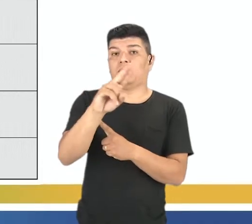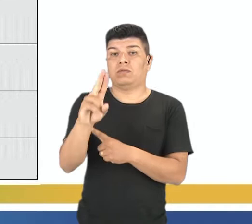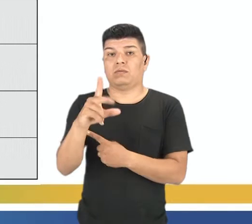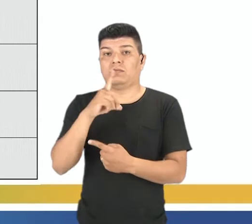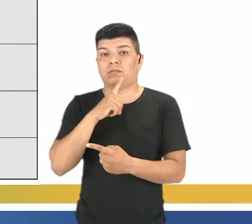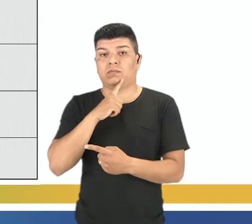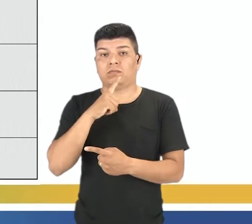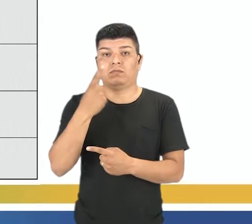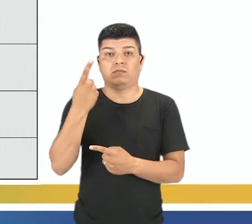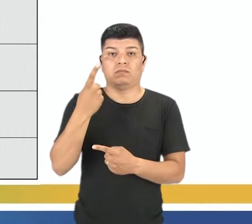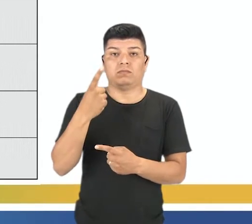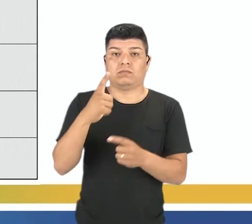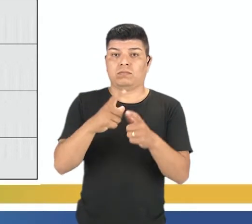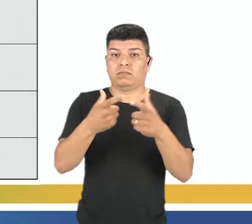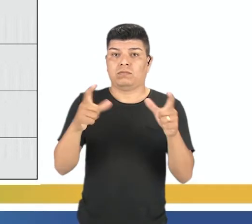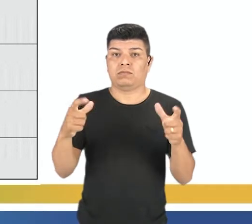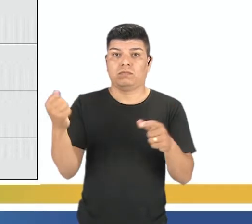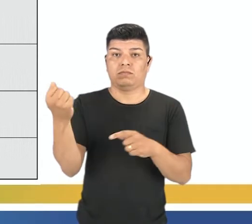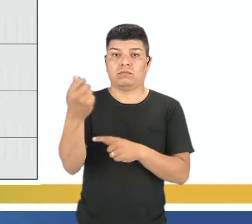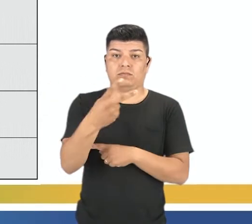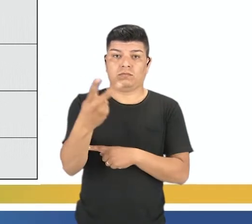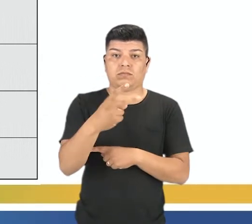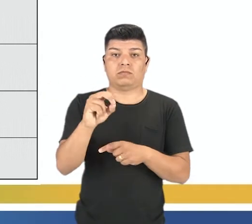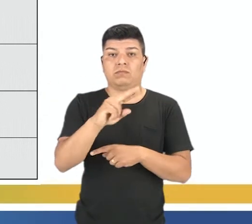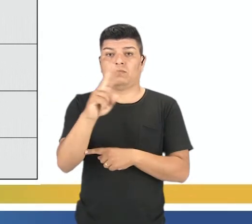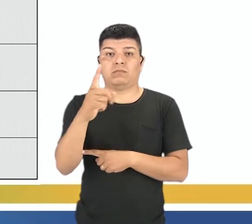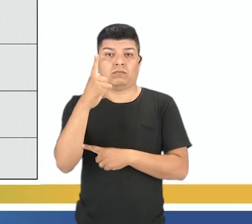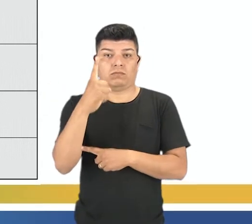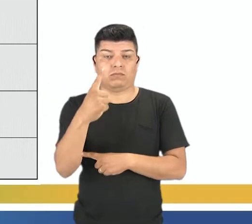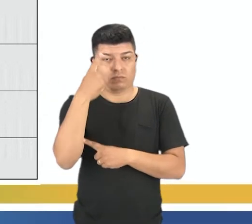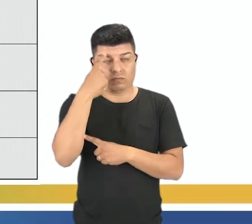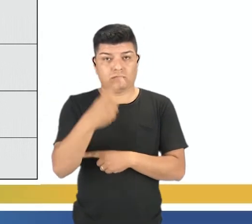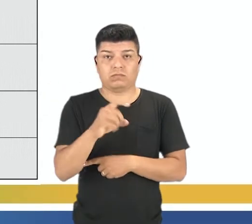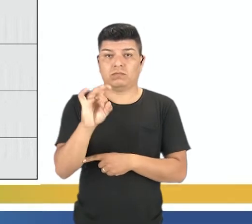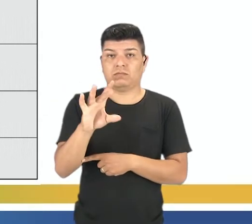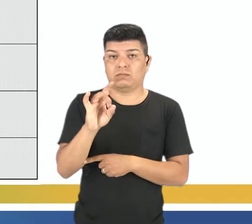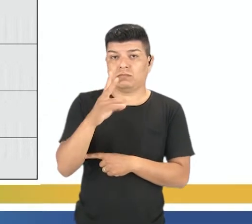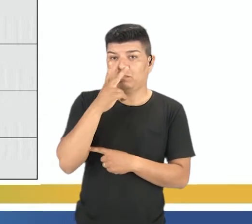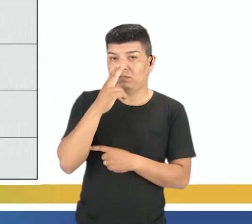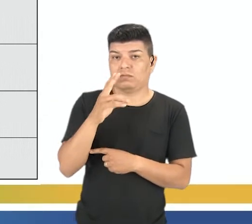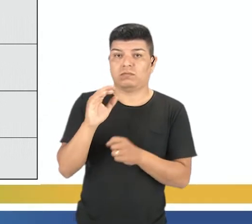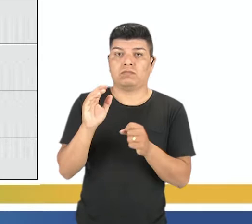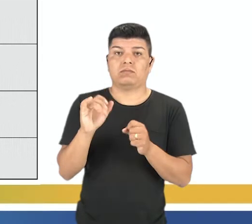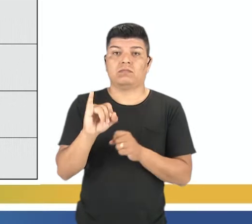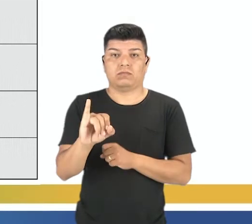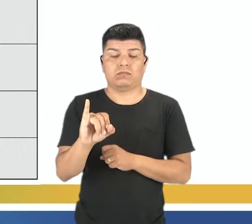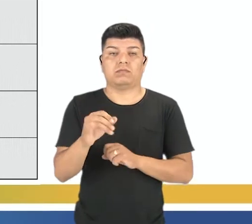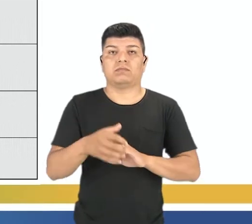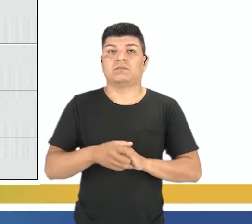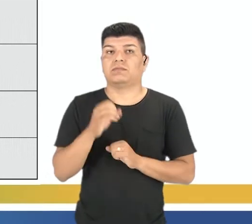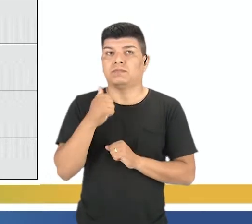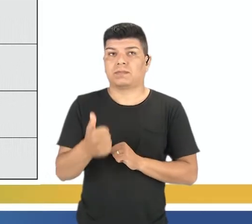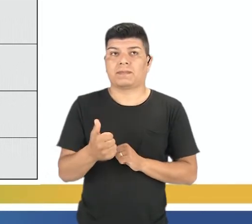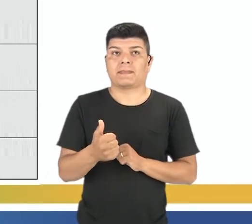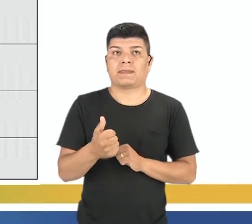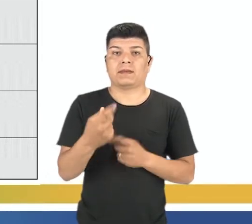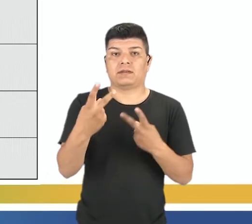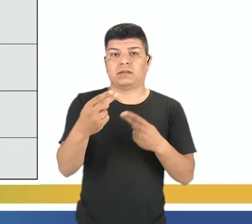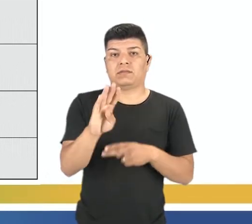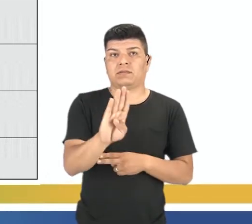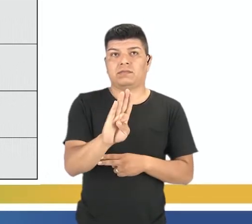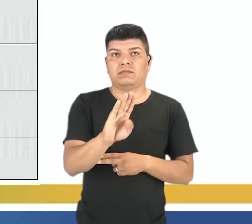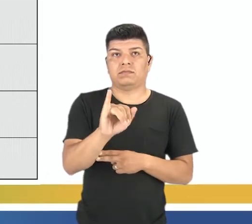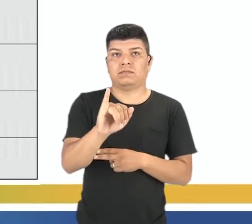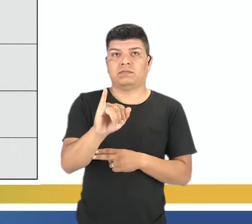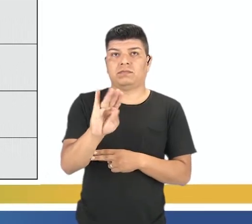ter a dominância dos dois, ou eu vou ter um dominante e o recessivozinho que é o I. Tudo bem? Igual para o B. Eu vou